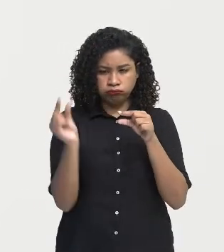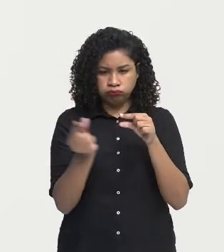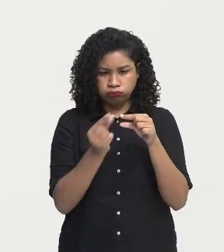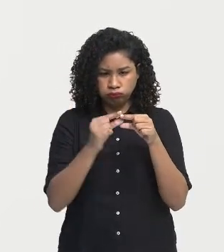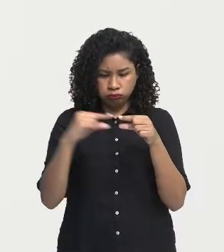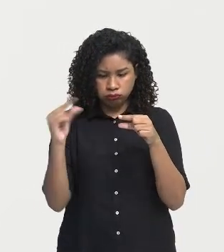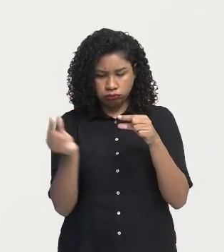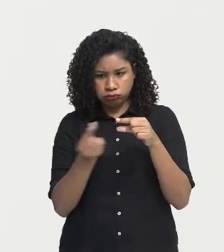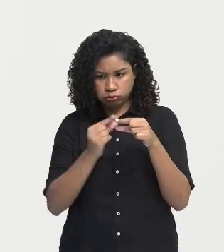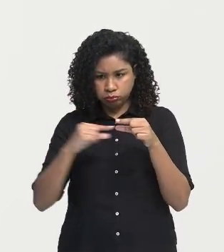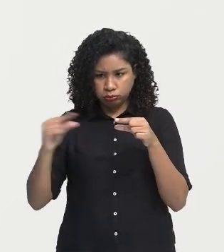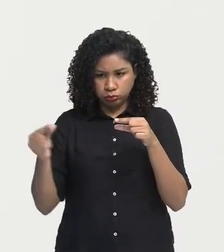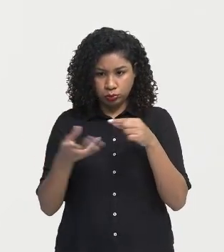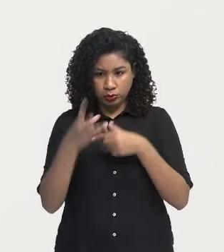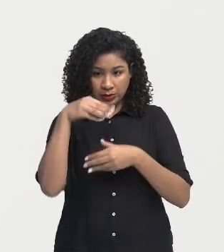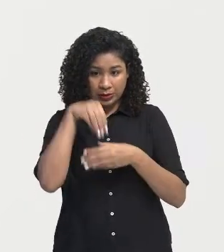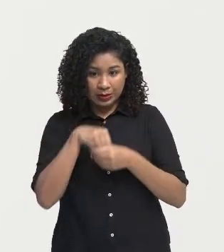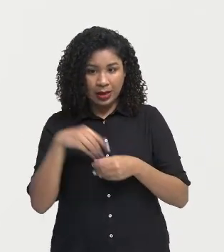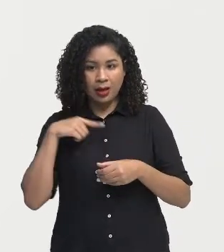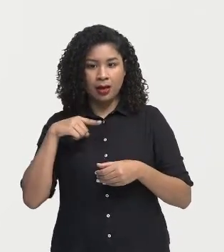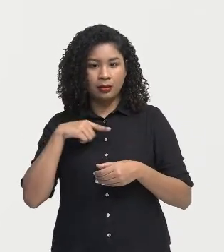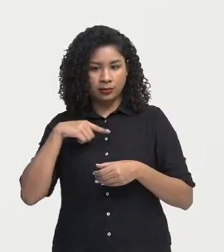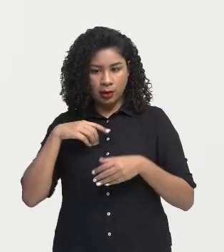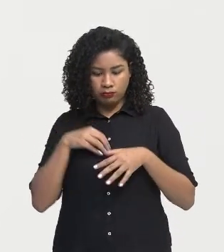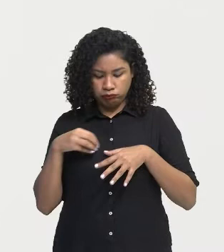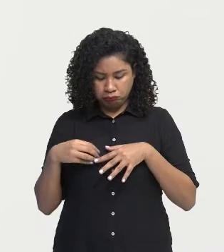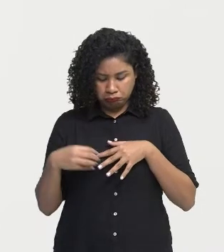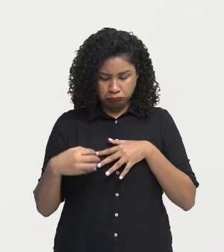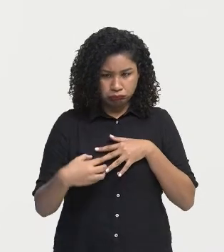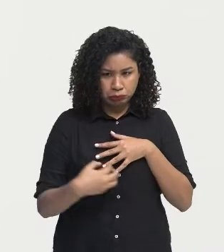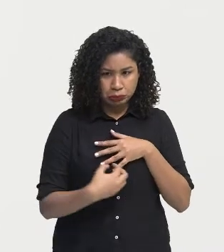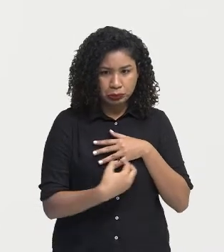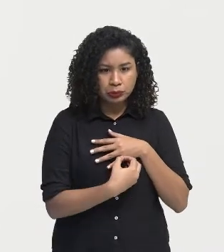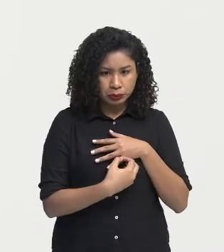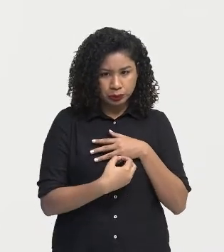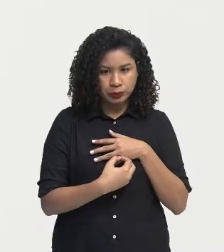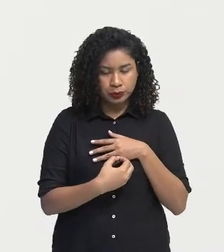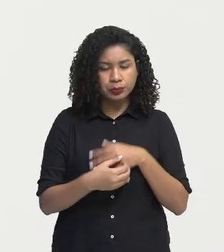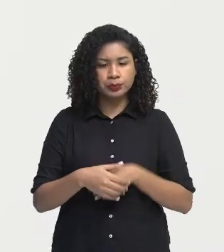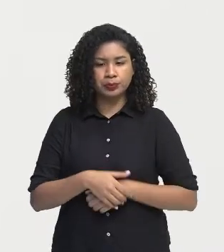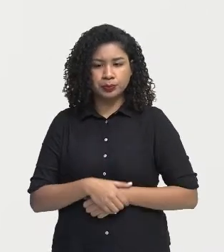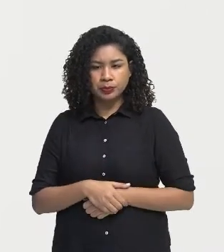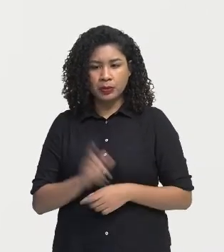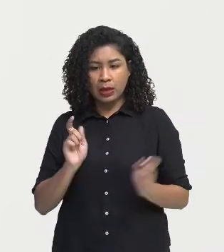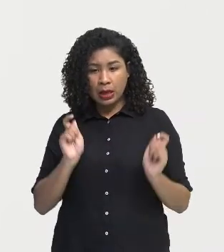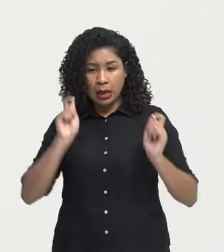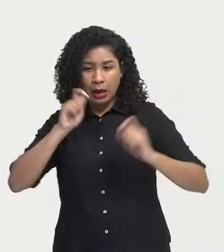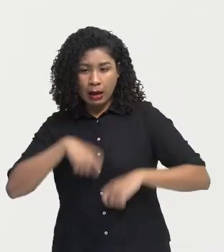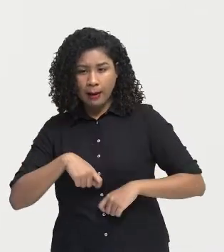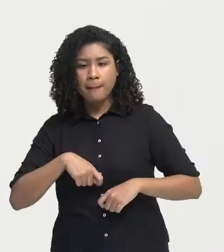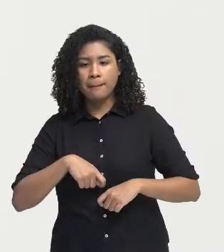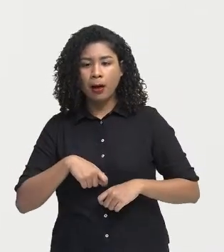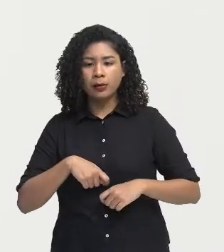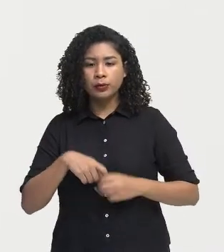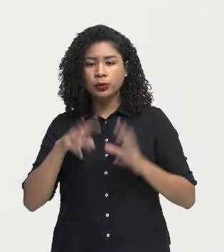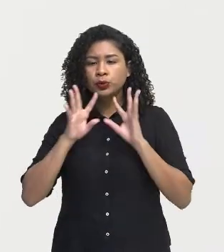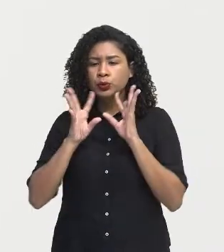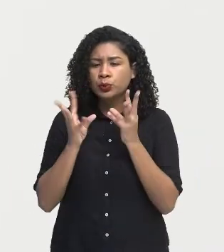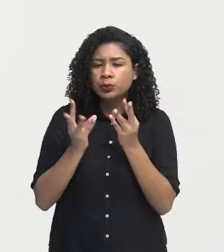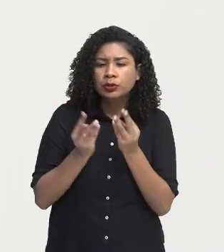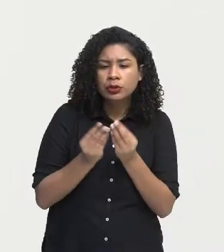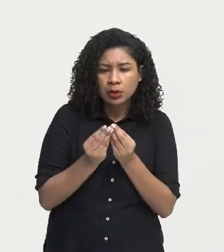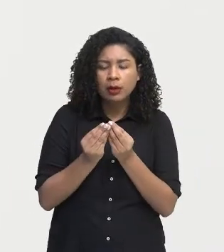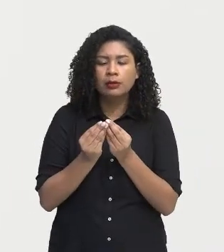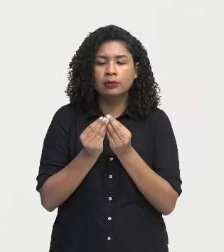contêm enzimas, tá? Então, essa é a palavra-chave dos lisossomos. Enzimas capazes de digerir substâncias